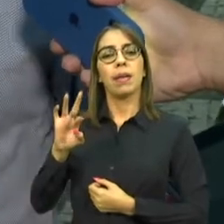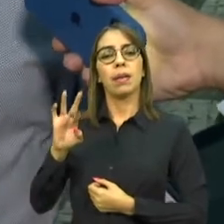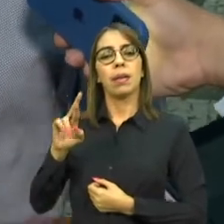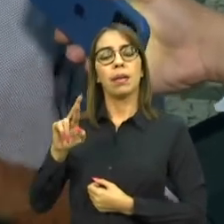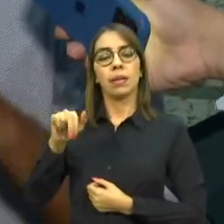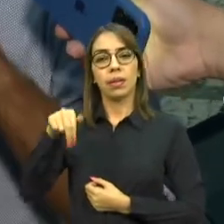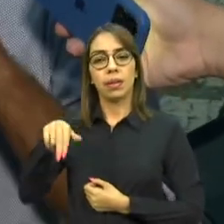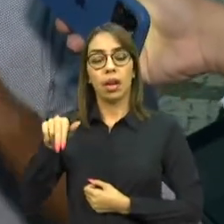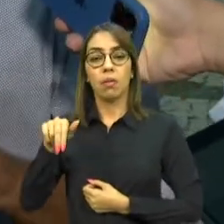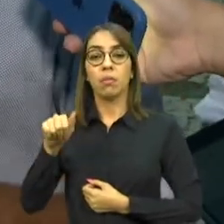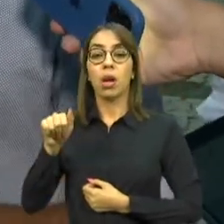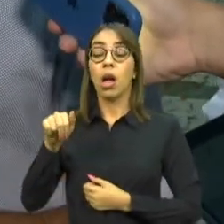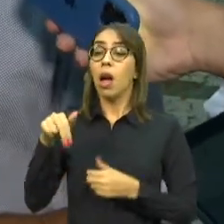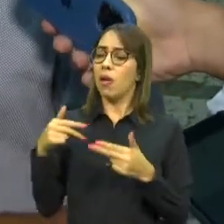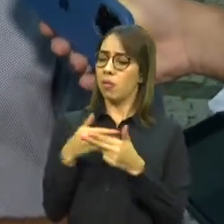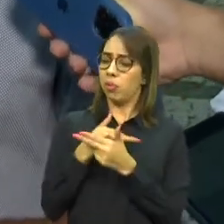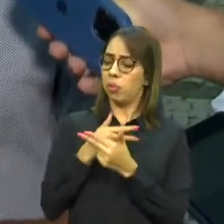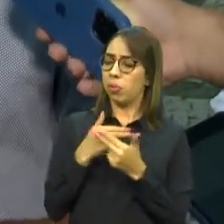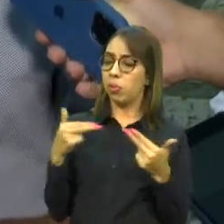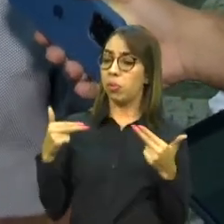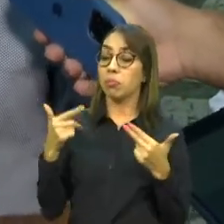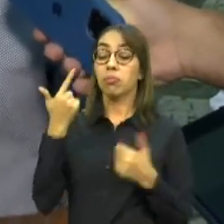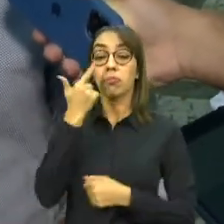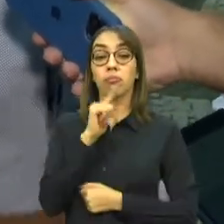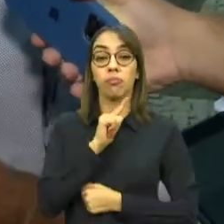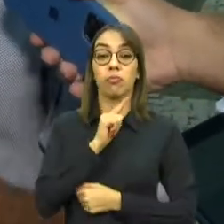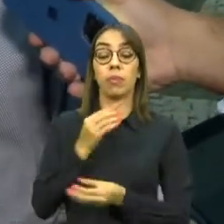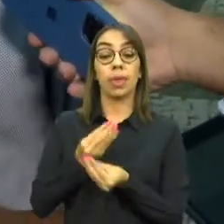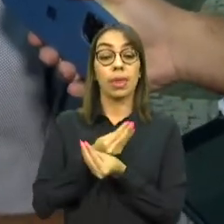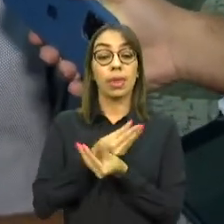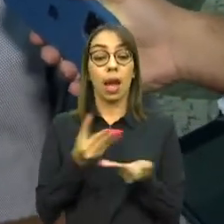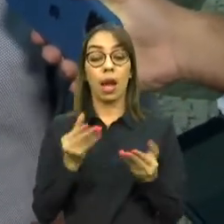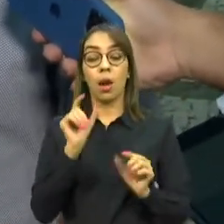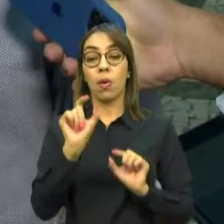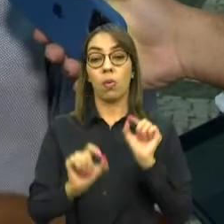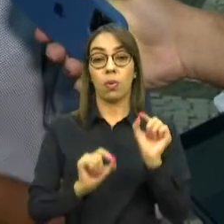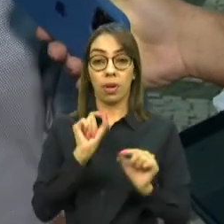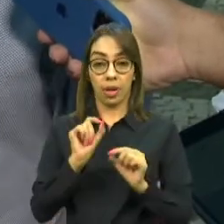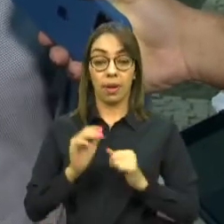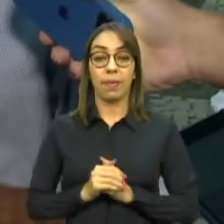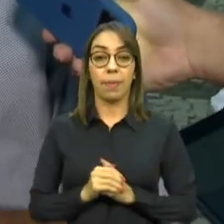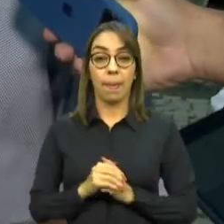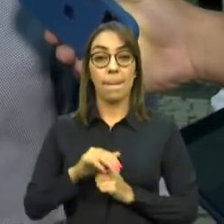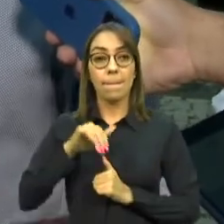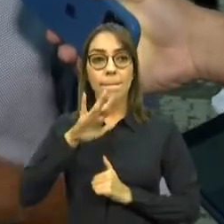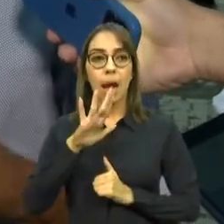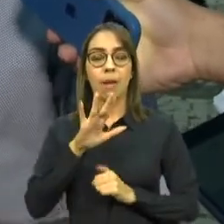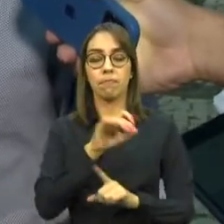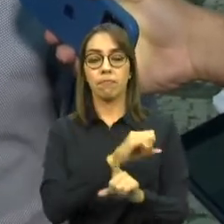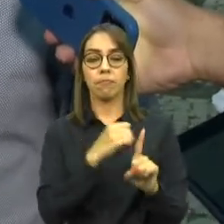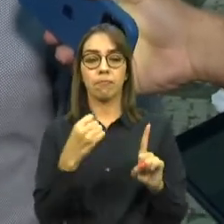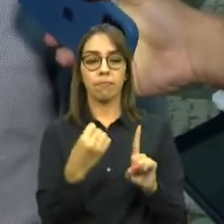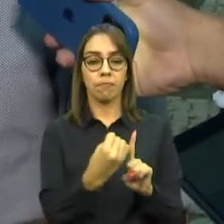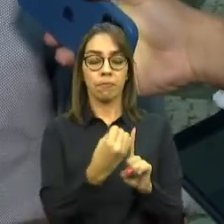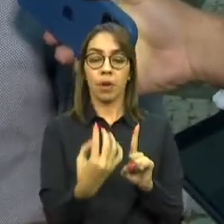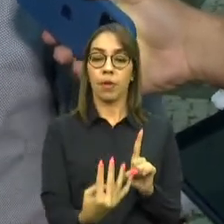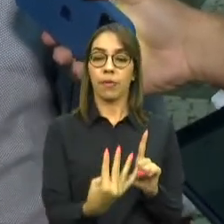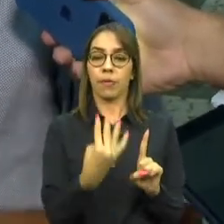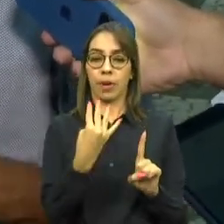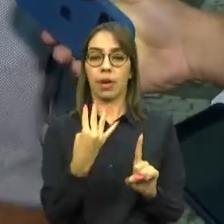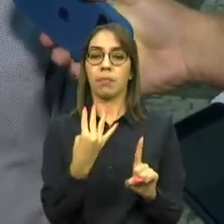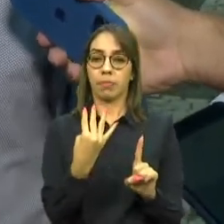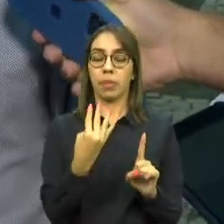disponibilizados, isso tudo com um intuito: aproximar a população do parlamento, fazer com que